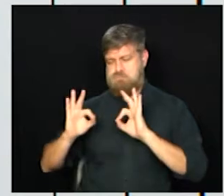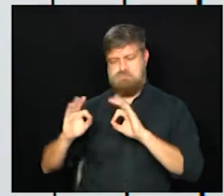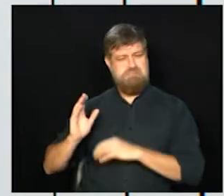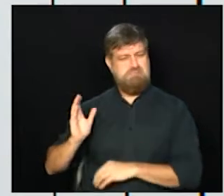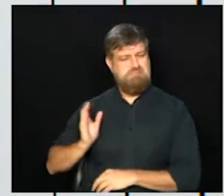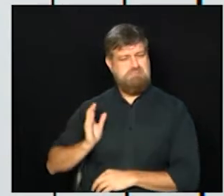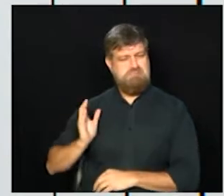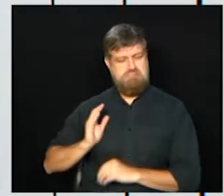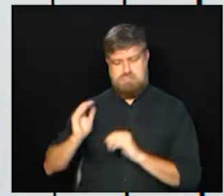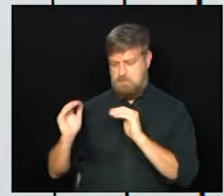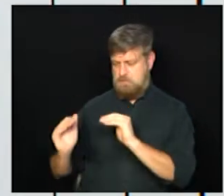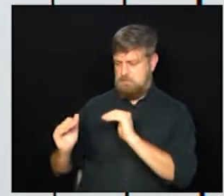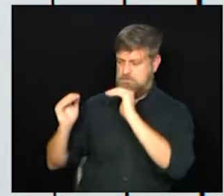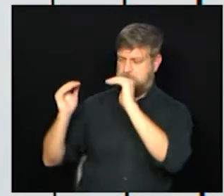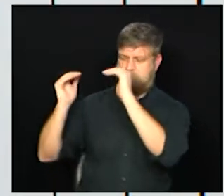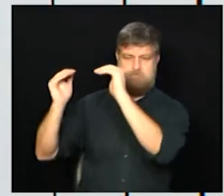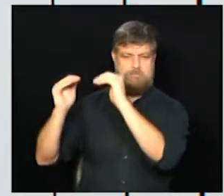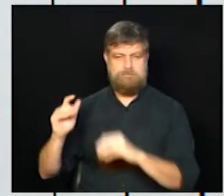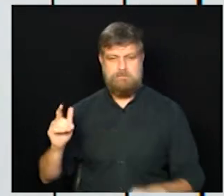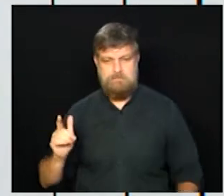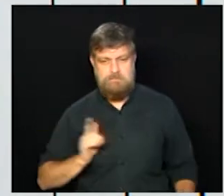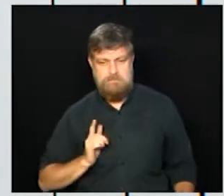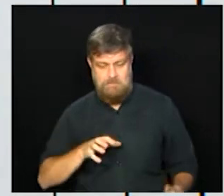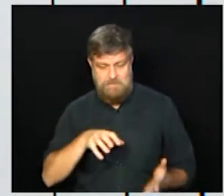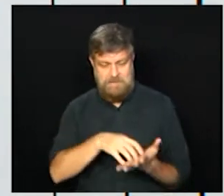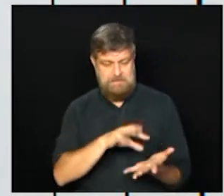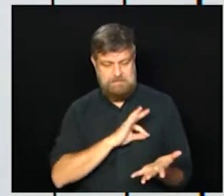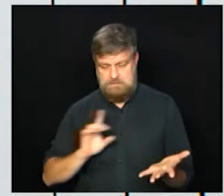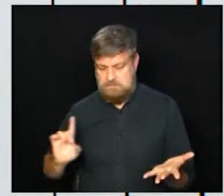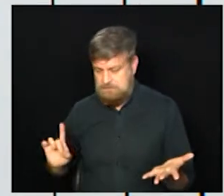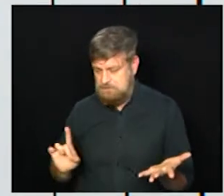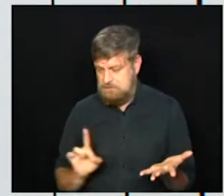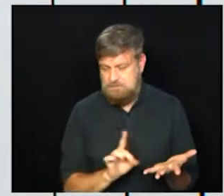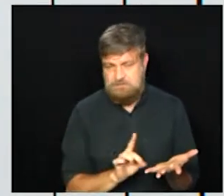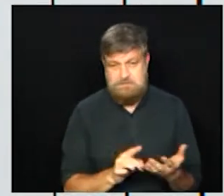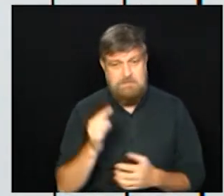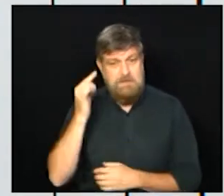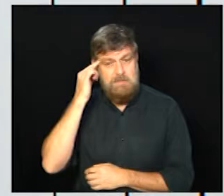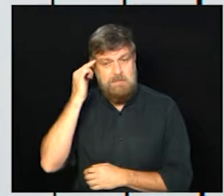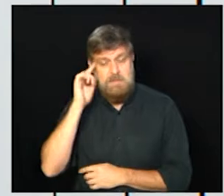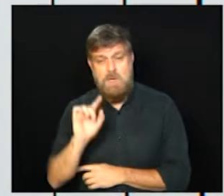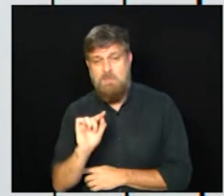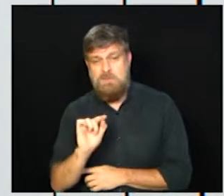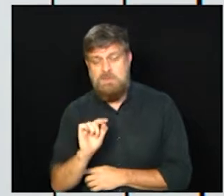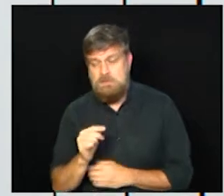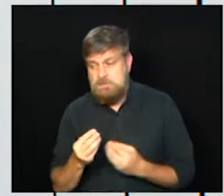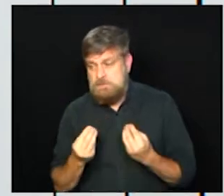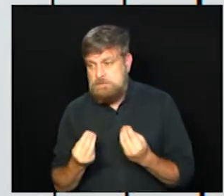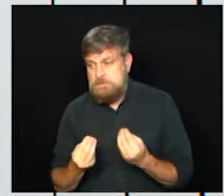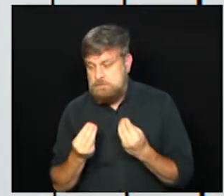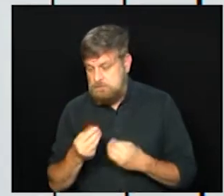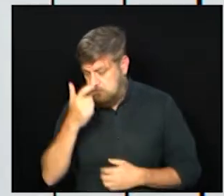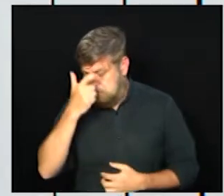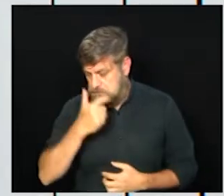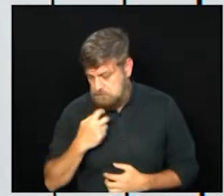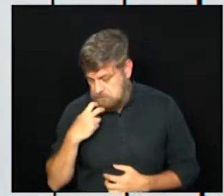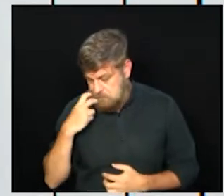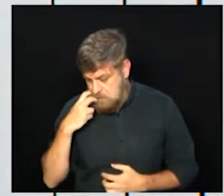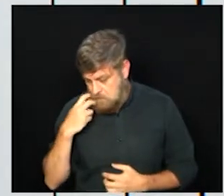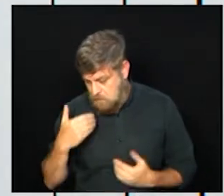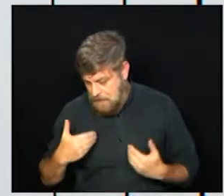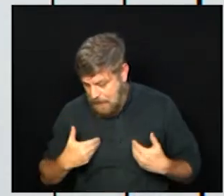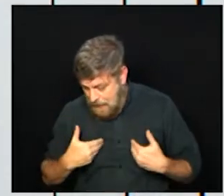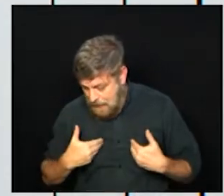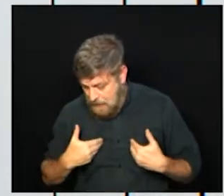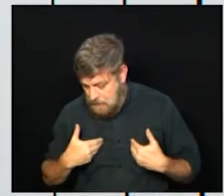é de uma classe média alta, e você chega nessa mesma delegacia, você pensa o seguinte, mas eu estou passando por isso,